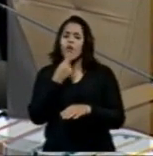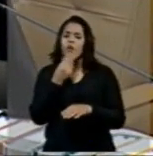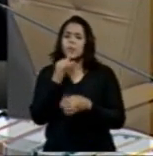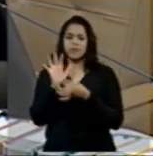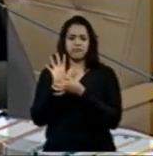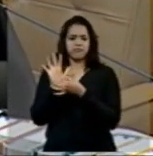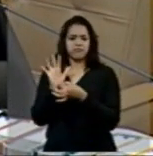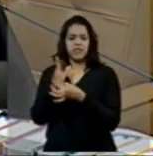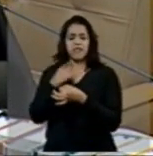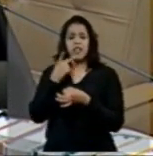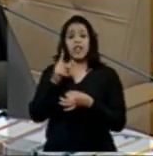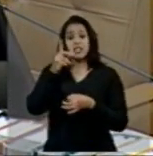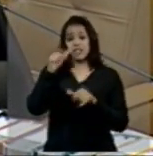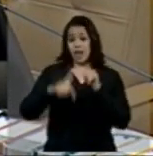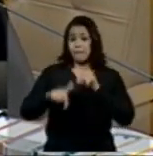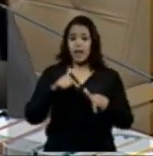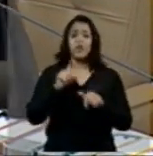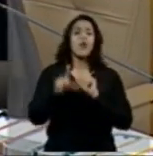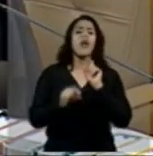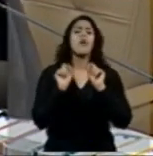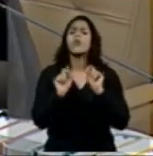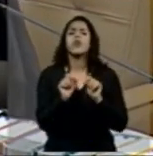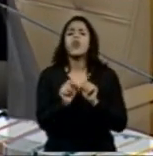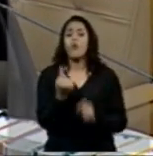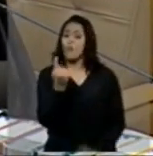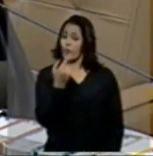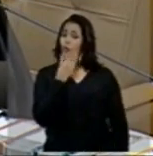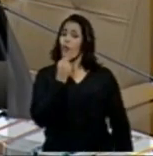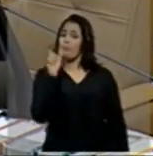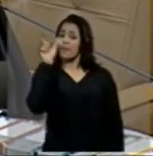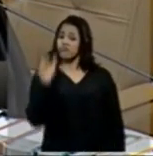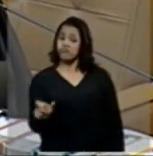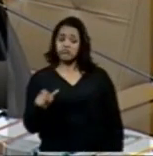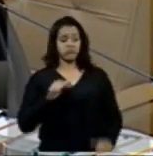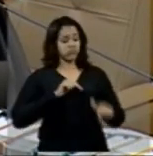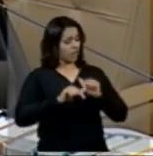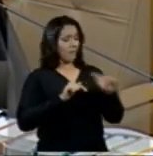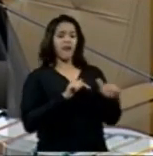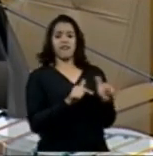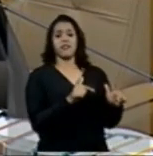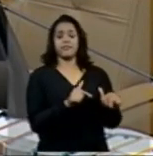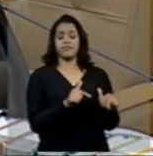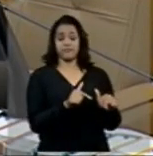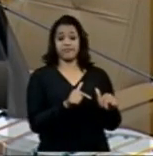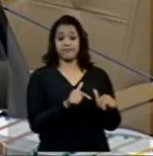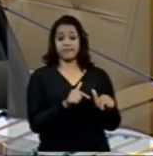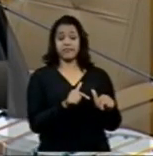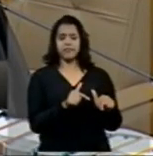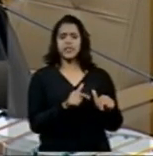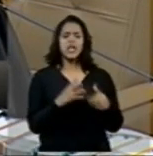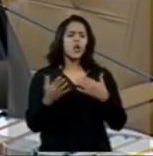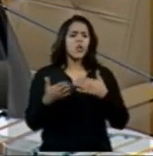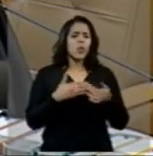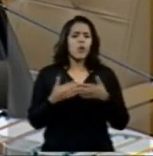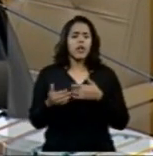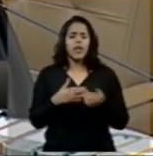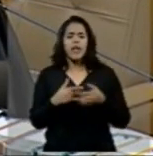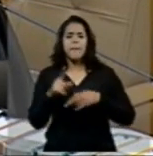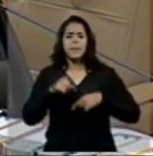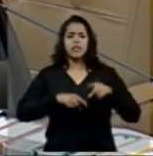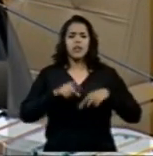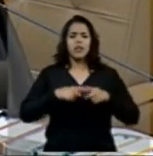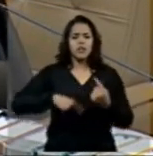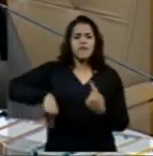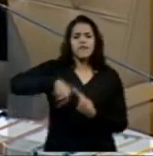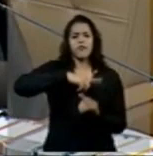mais é do que um homem trabalhando. Essa premissa essencial a qualquer matéria que envolva o direito do